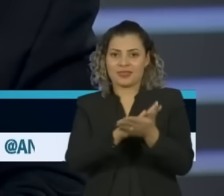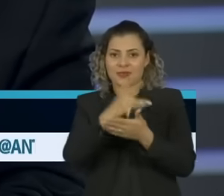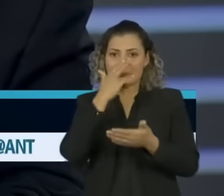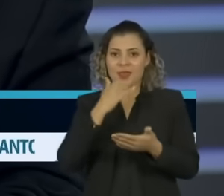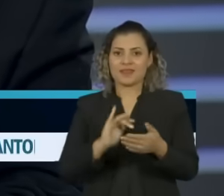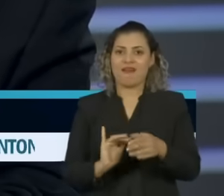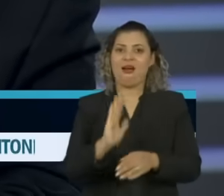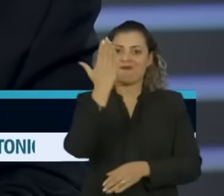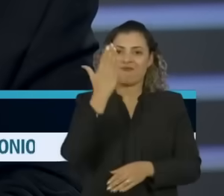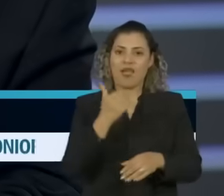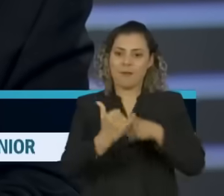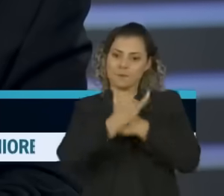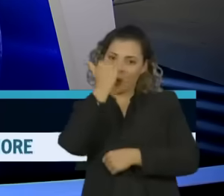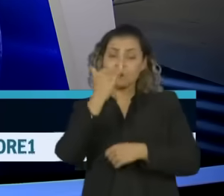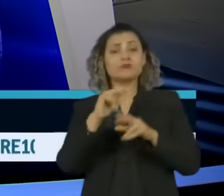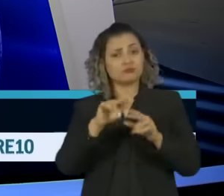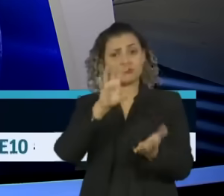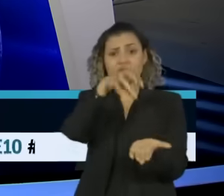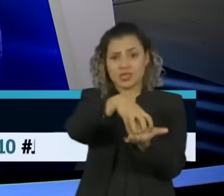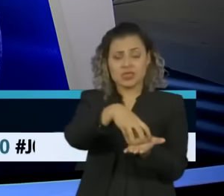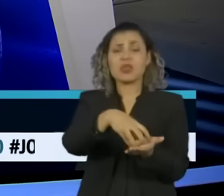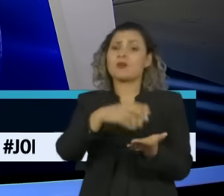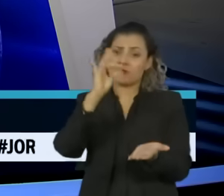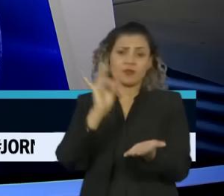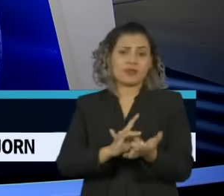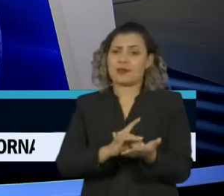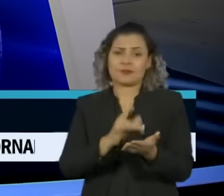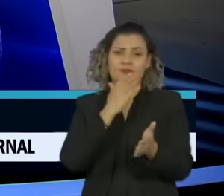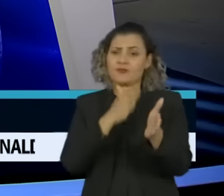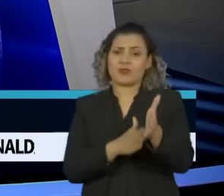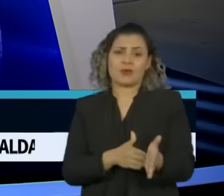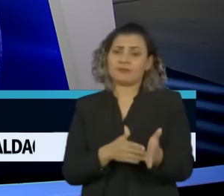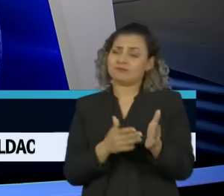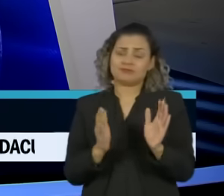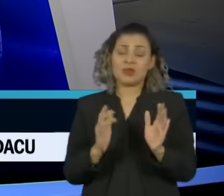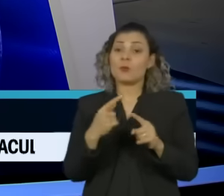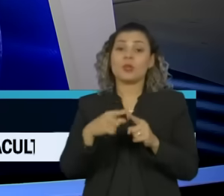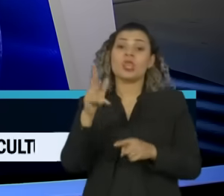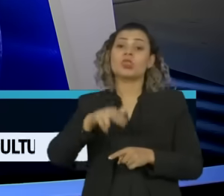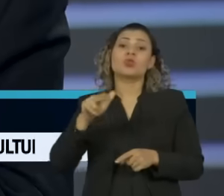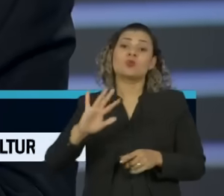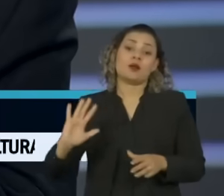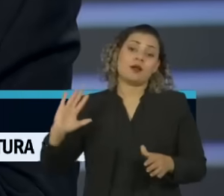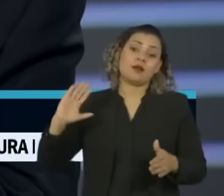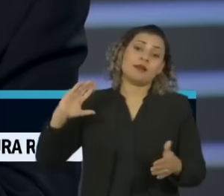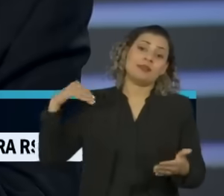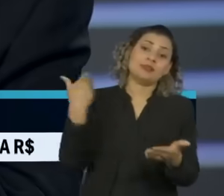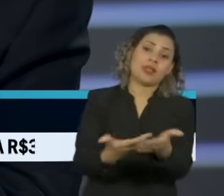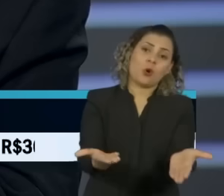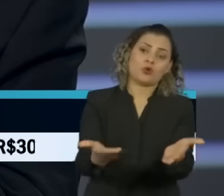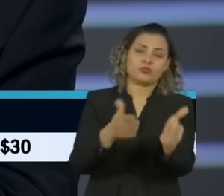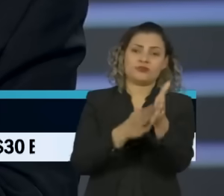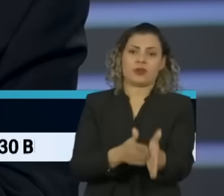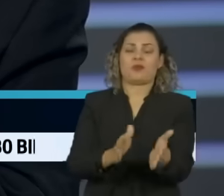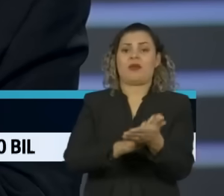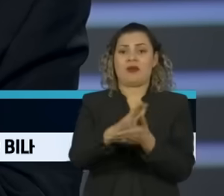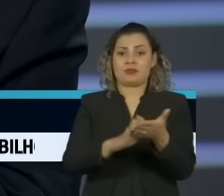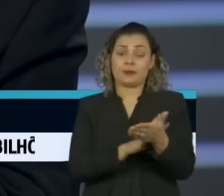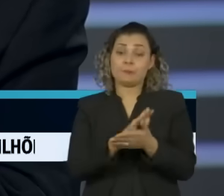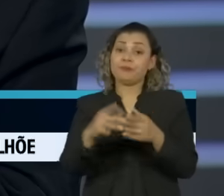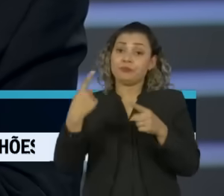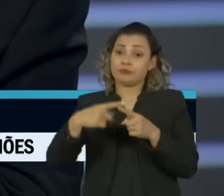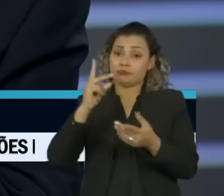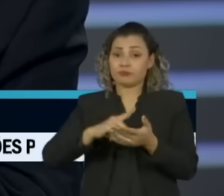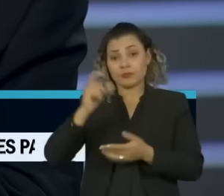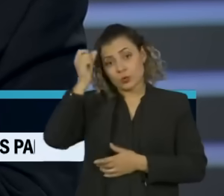é bem possível que o Centrão não passe no teste de fidelidade, porque ele nunca passou. Agora, com relação a essa coisa da